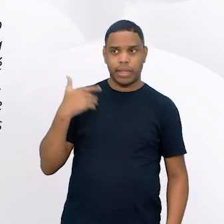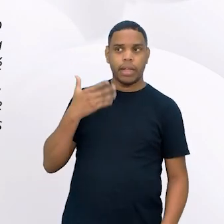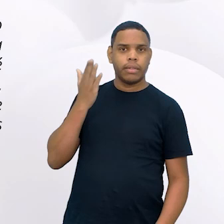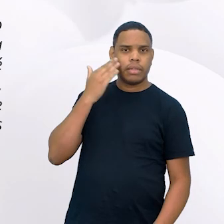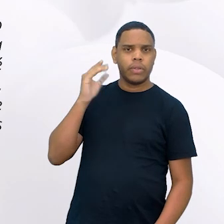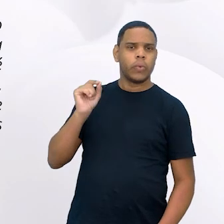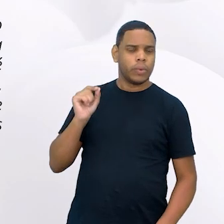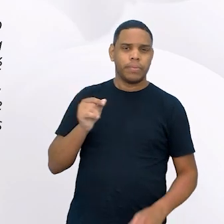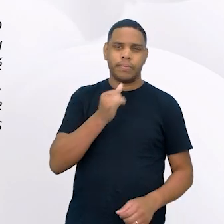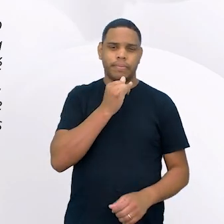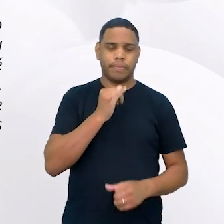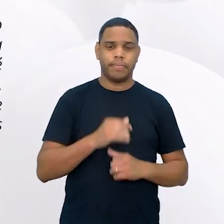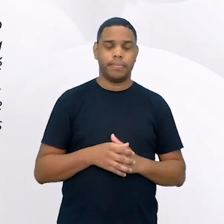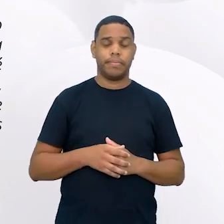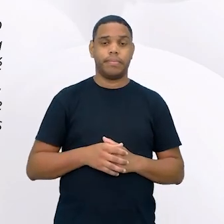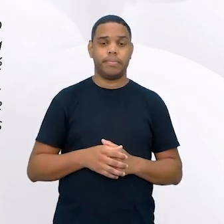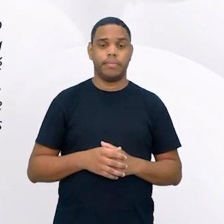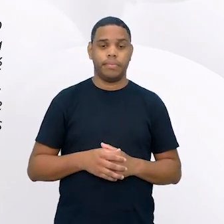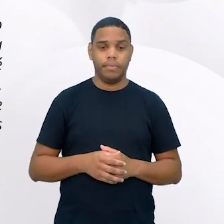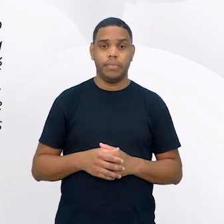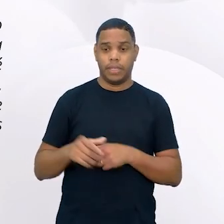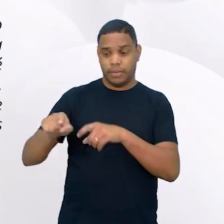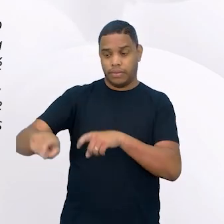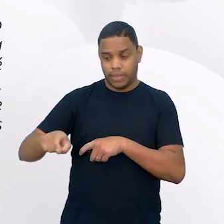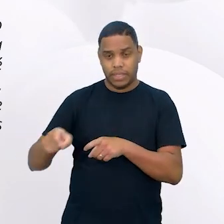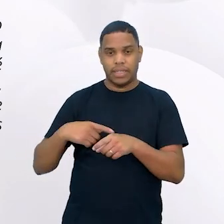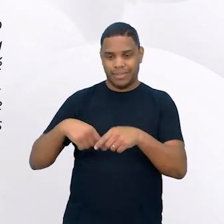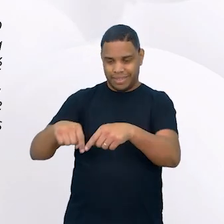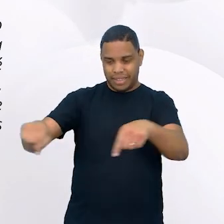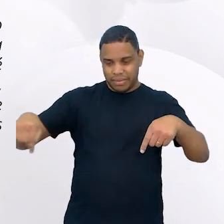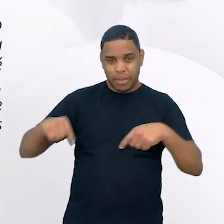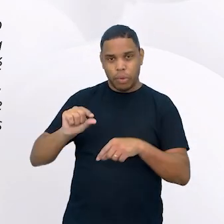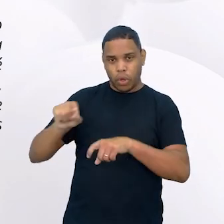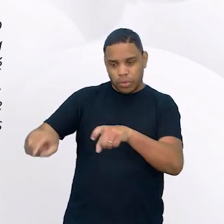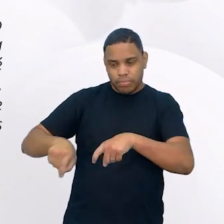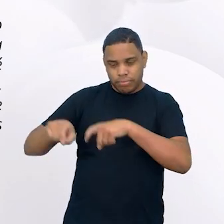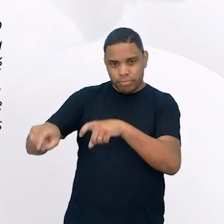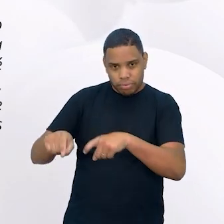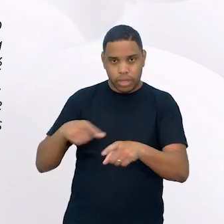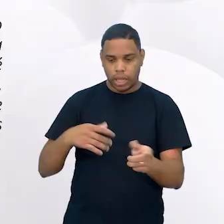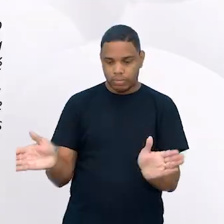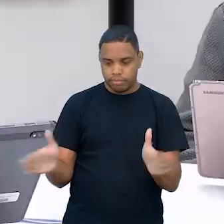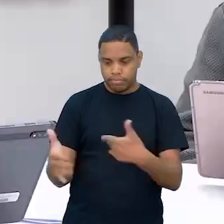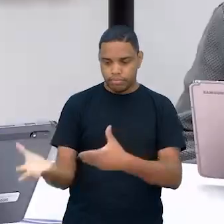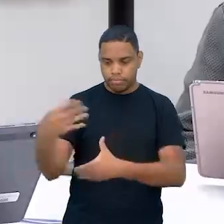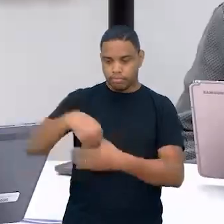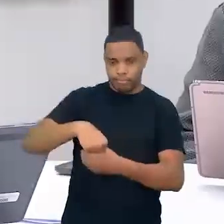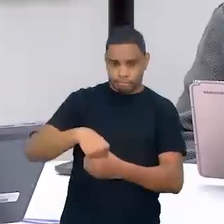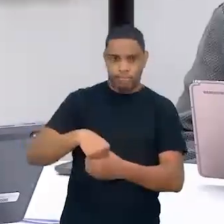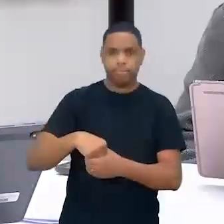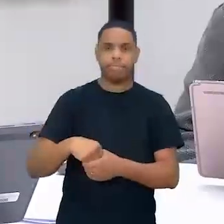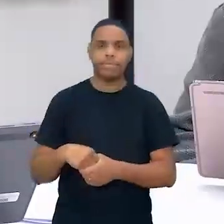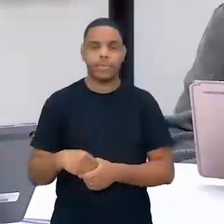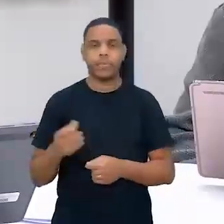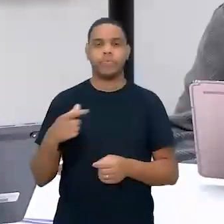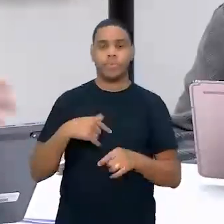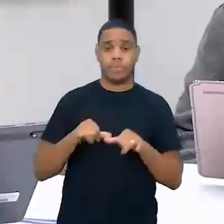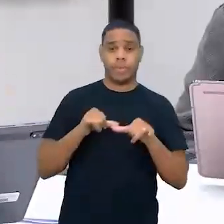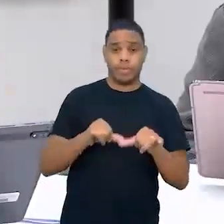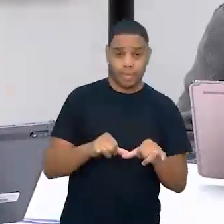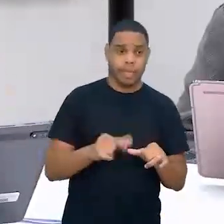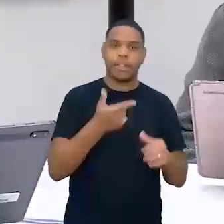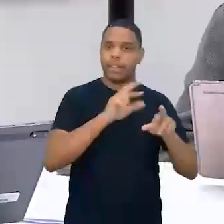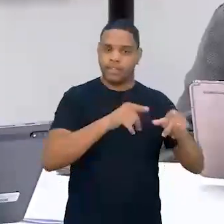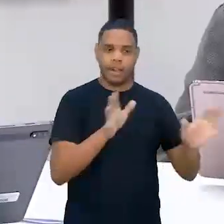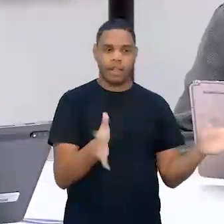que, assim, por exemplo, o pequeno fazendeiro, ou mesmo o grande fazendeiro, ele tem um padrão de embalagem. Os entrepostos, os supermercados têm